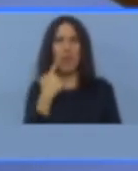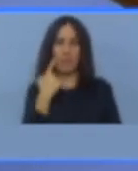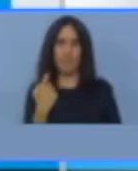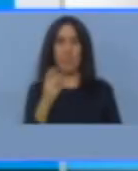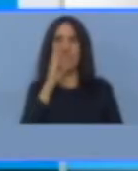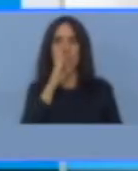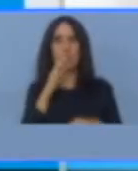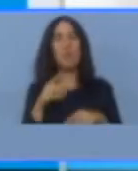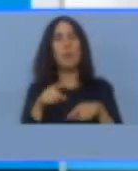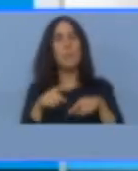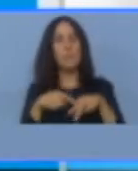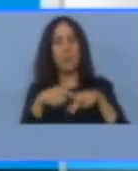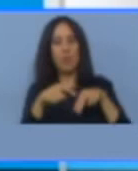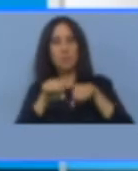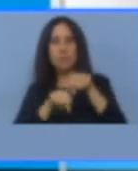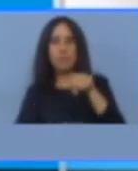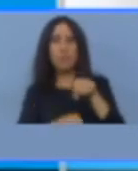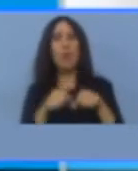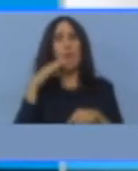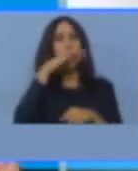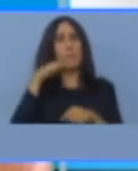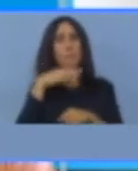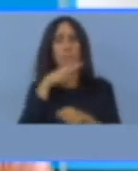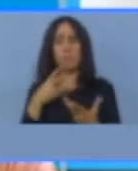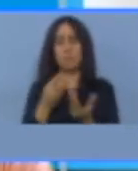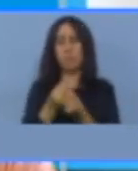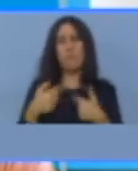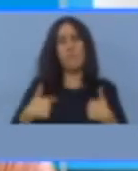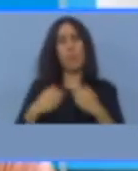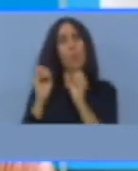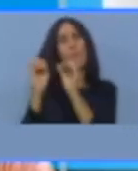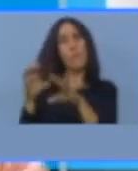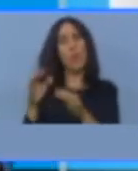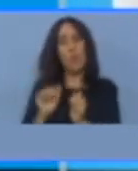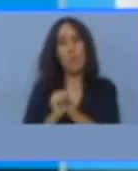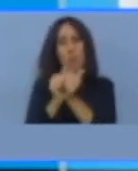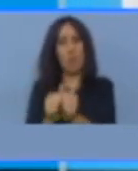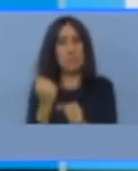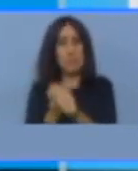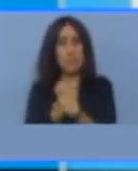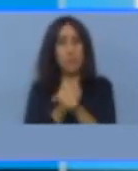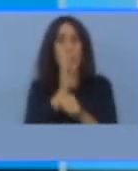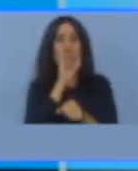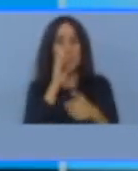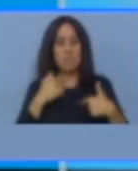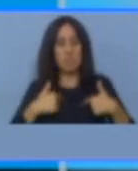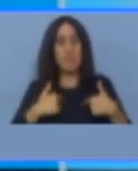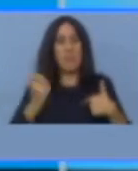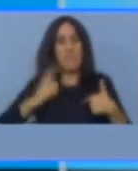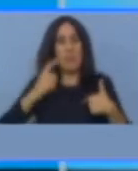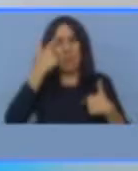se partiu uma perna, a família leva o seu familiar ou vai o próprio ao respectivo serviço. Se a pessoa está